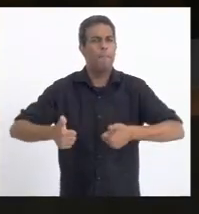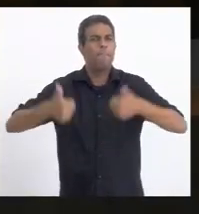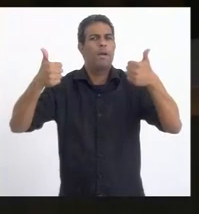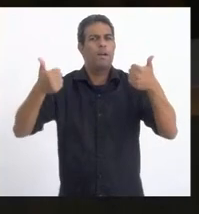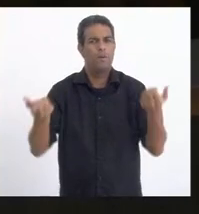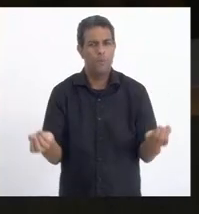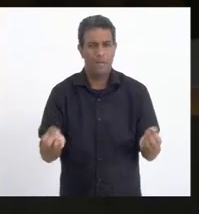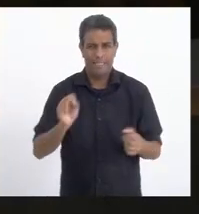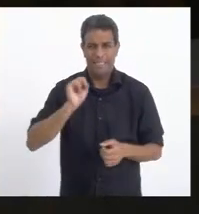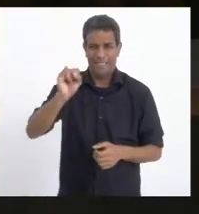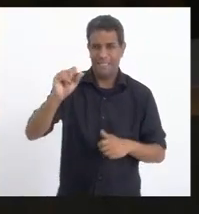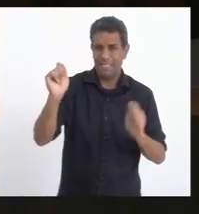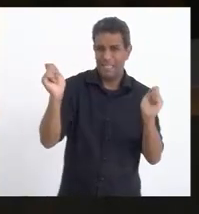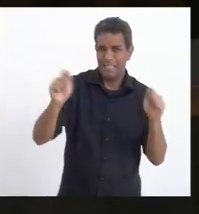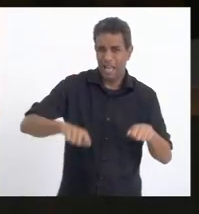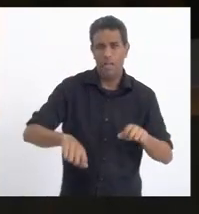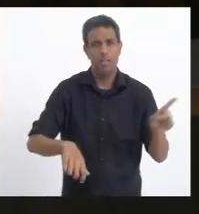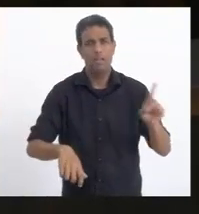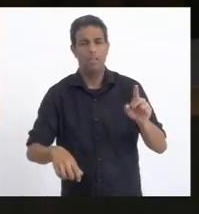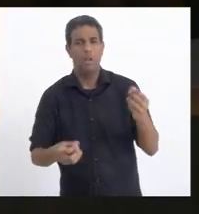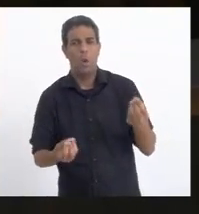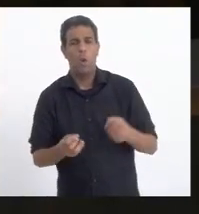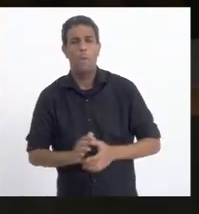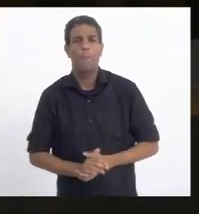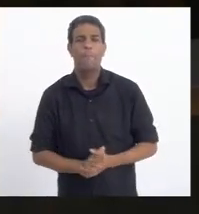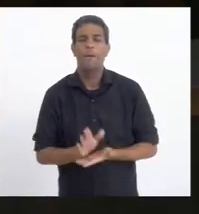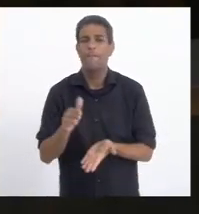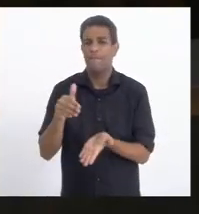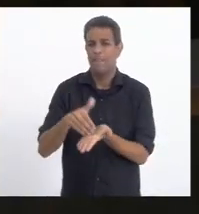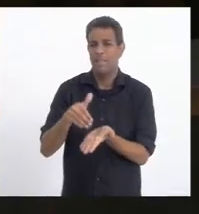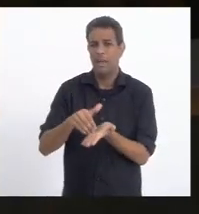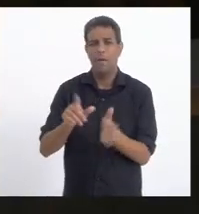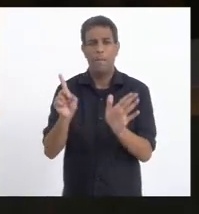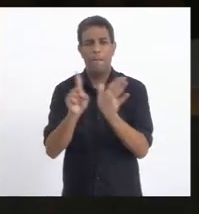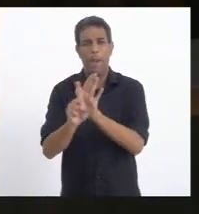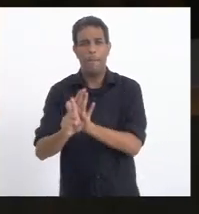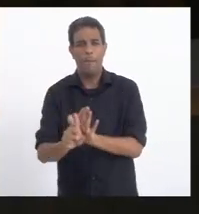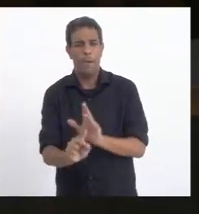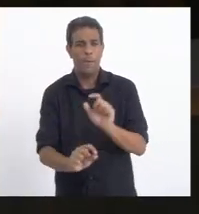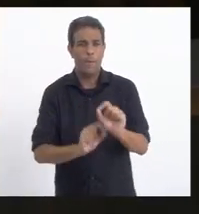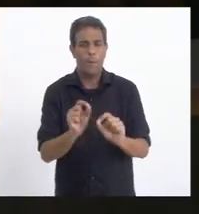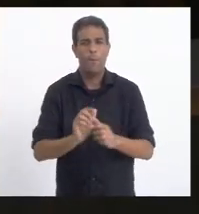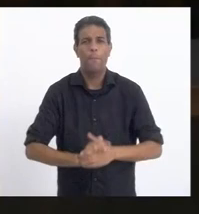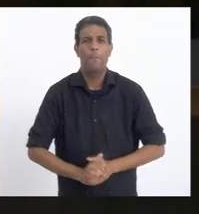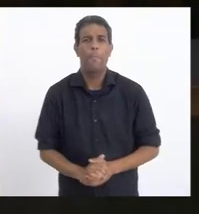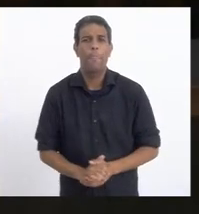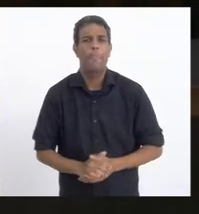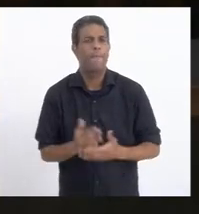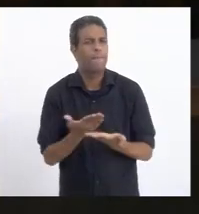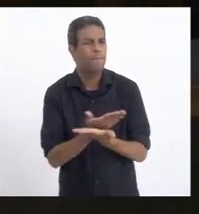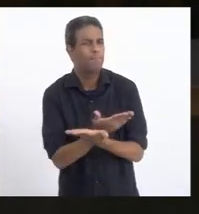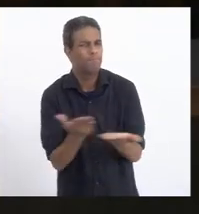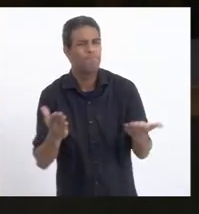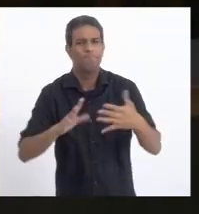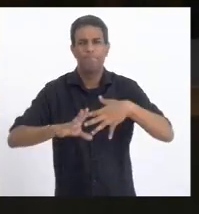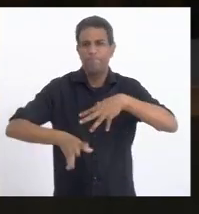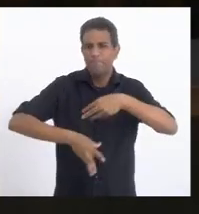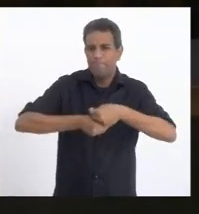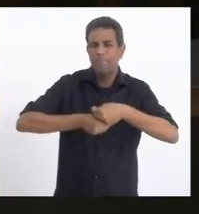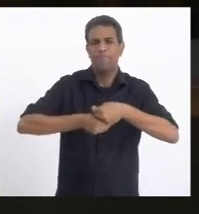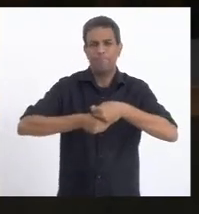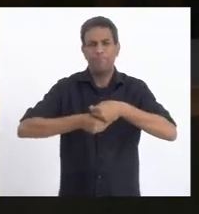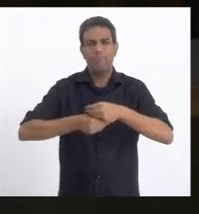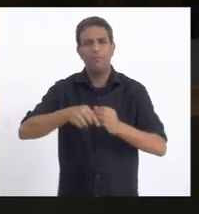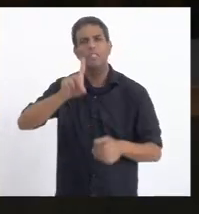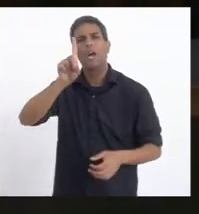da se é pertinente ou não esse e por último né é eu coloquei aqui uma Emenda